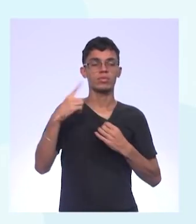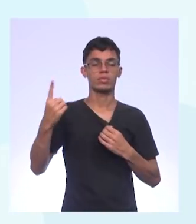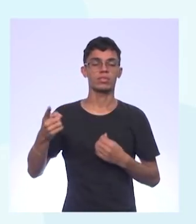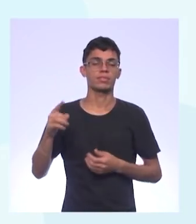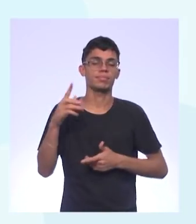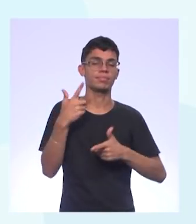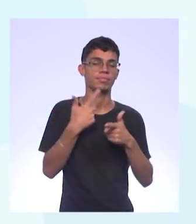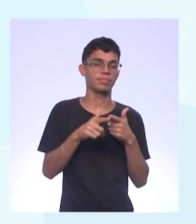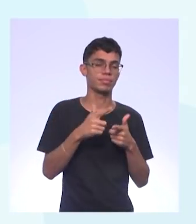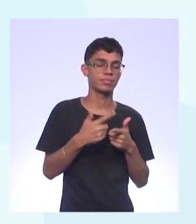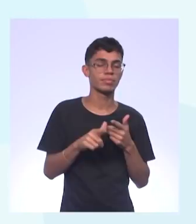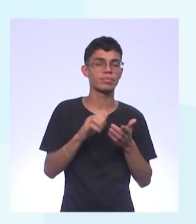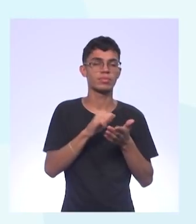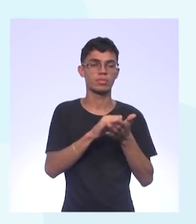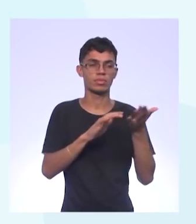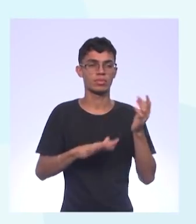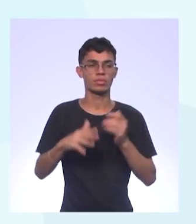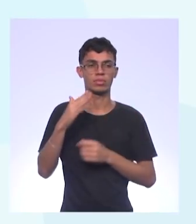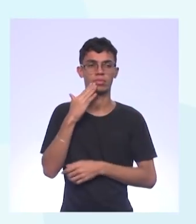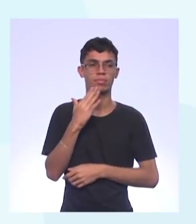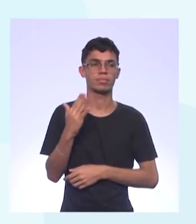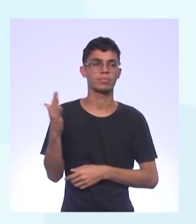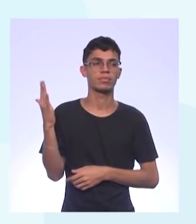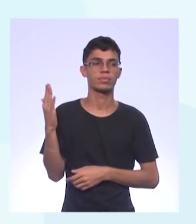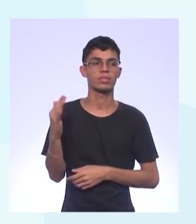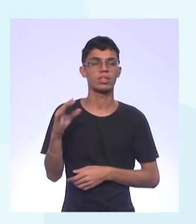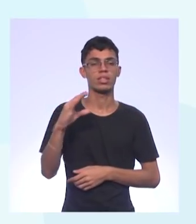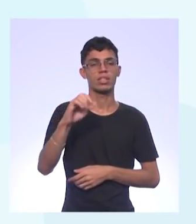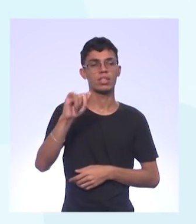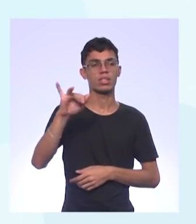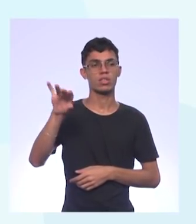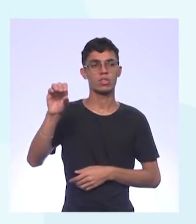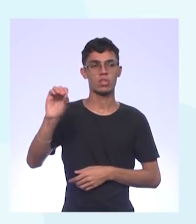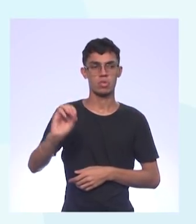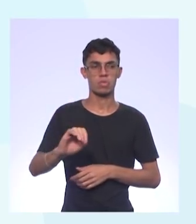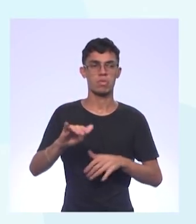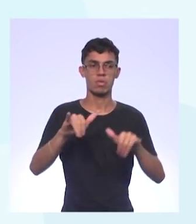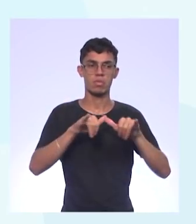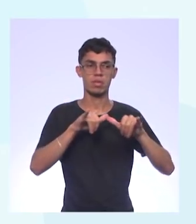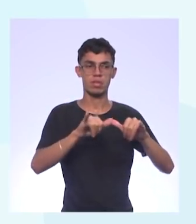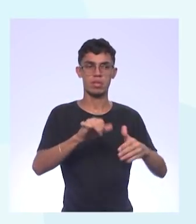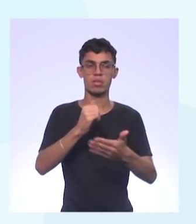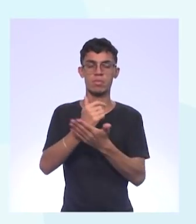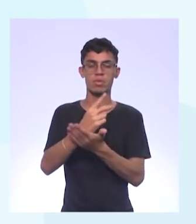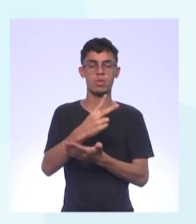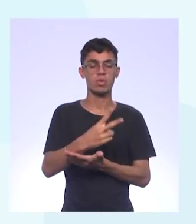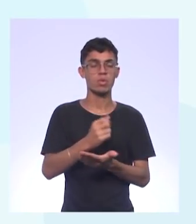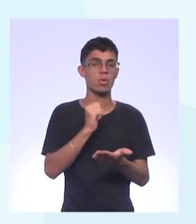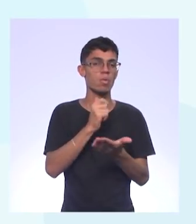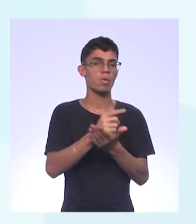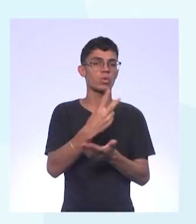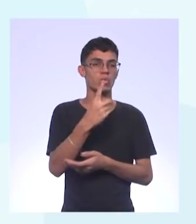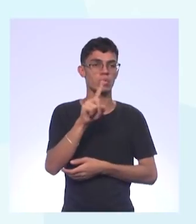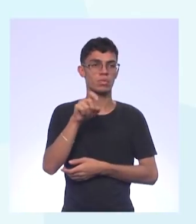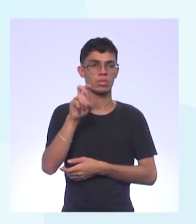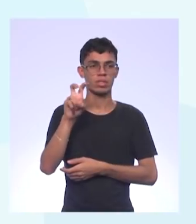para os próximos problemas aí o primeiro que aparece tá assim ó Caio foi ao mercado e